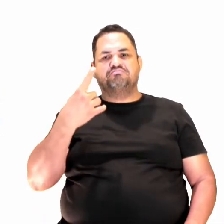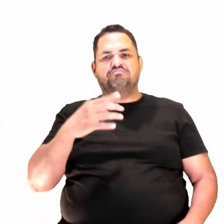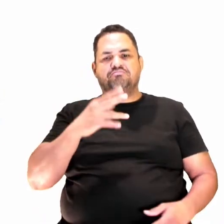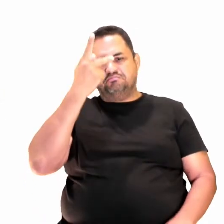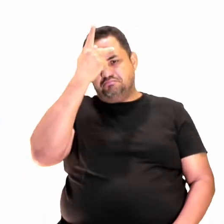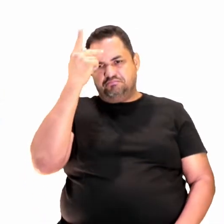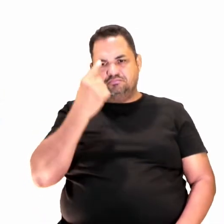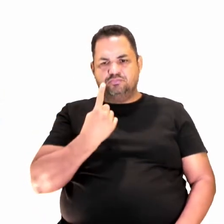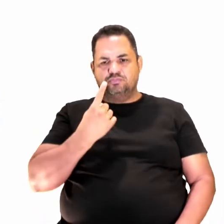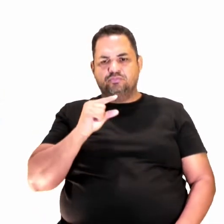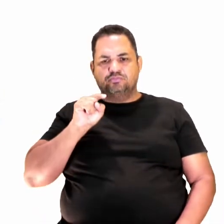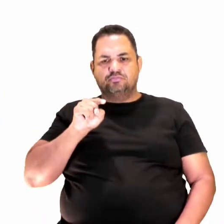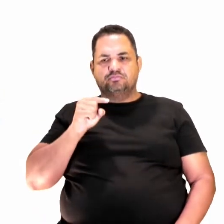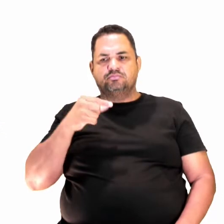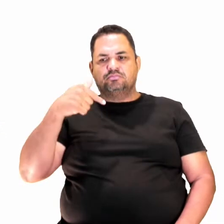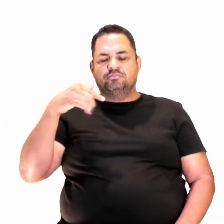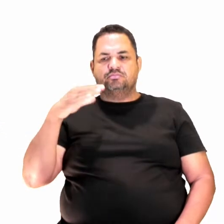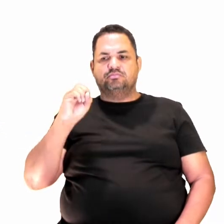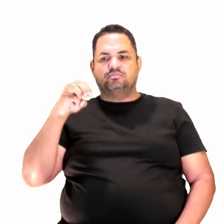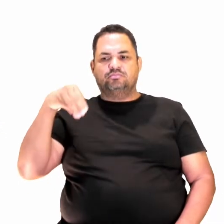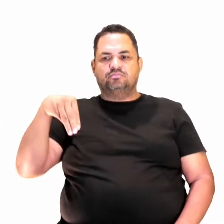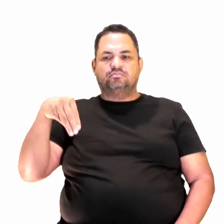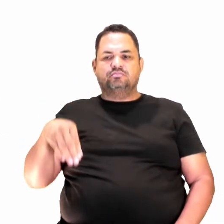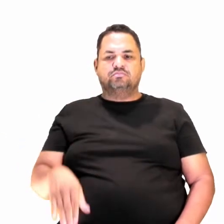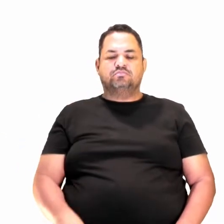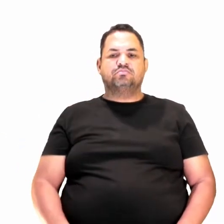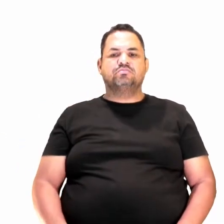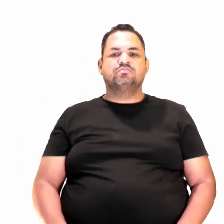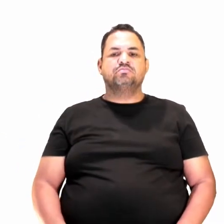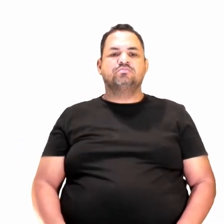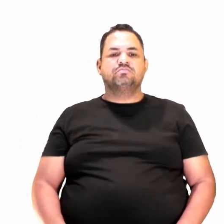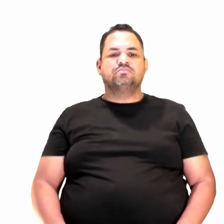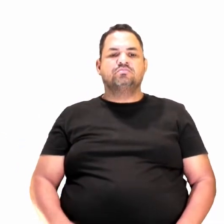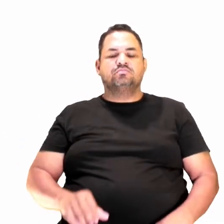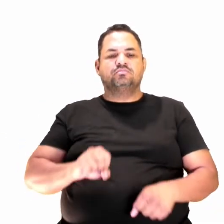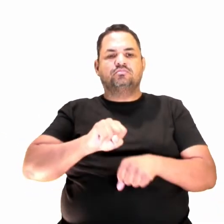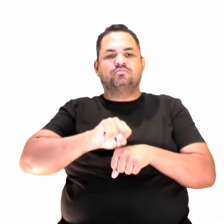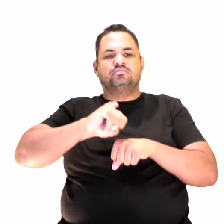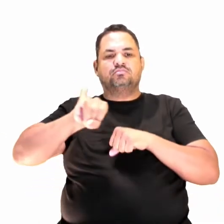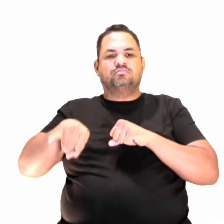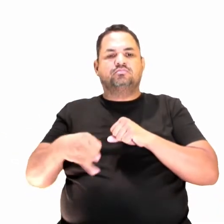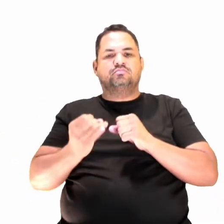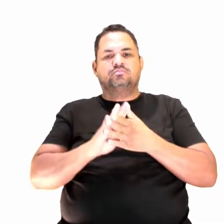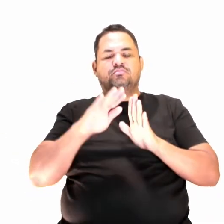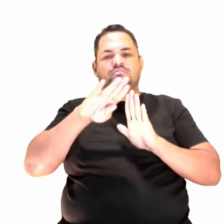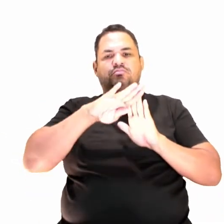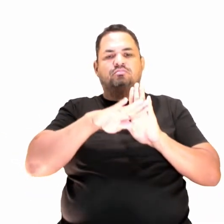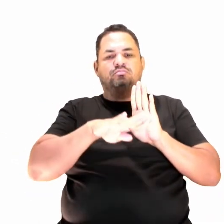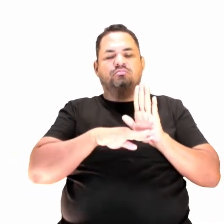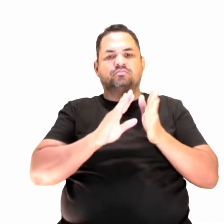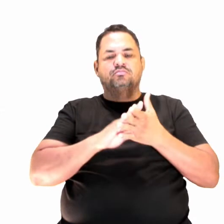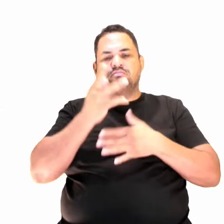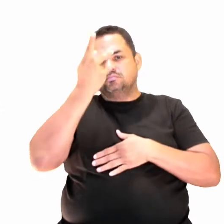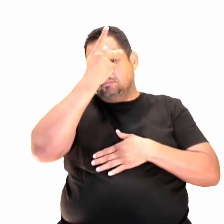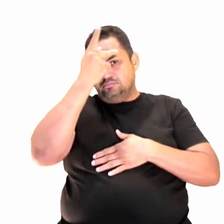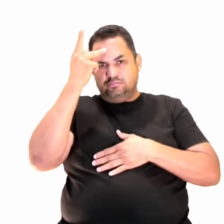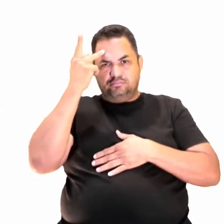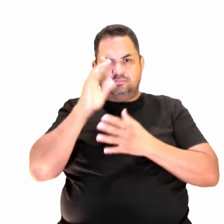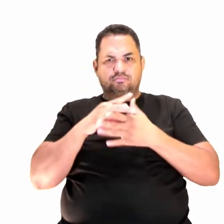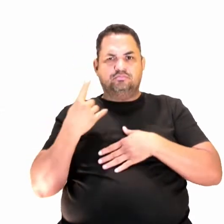seja, seria interessante eu colocar, na verdade, o verbo to have de novo. Porque seria interessante eu falar, eu